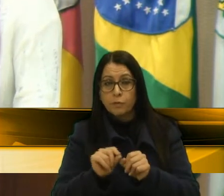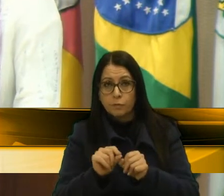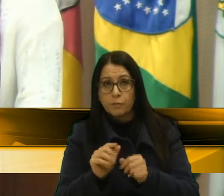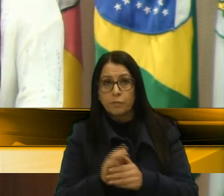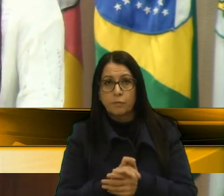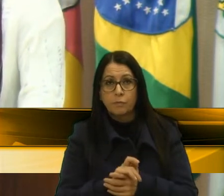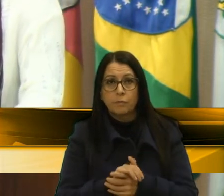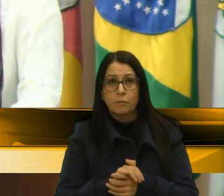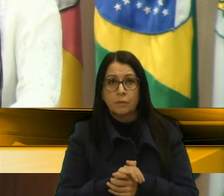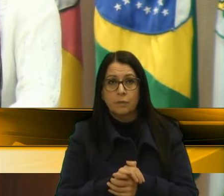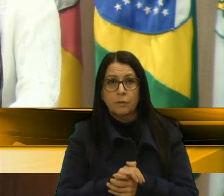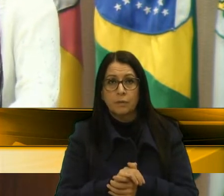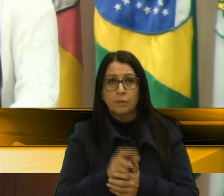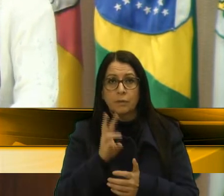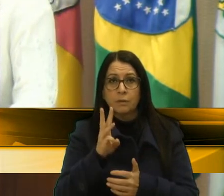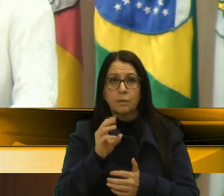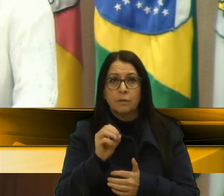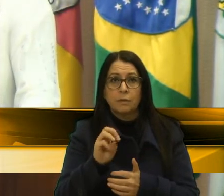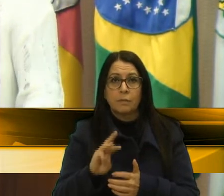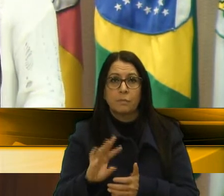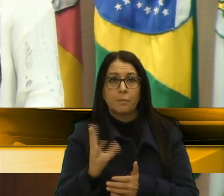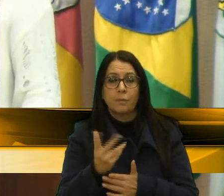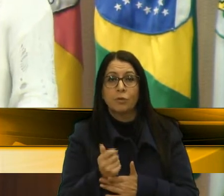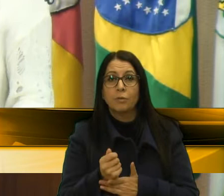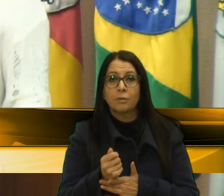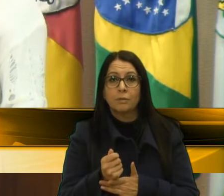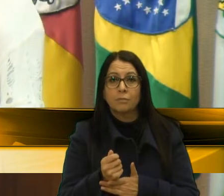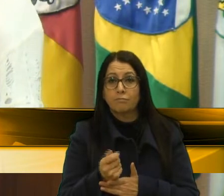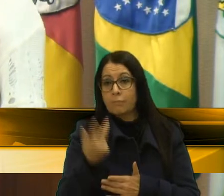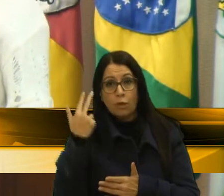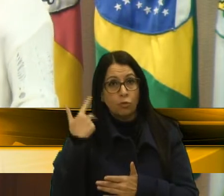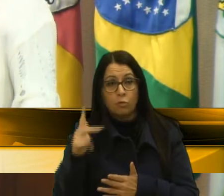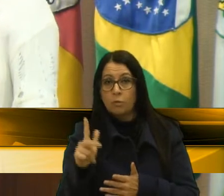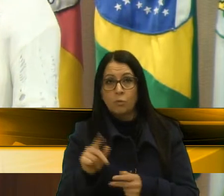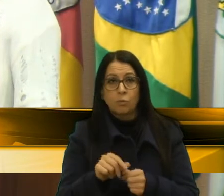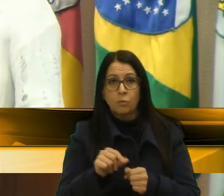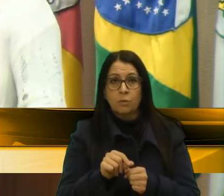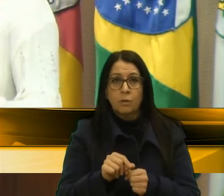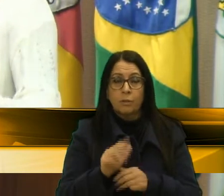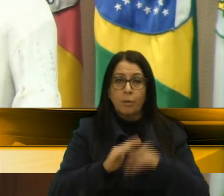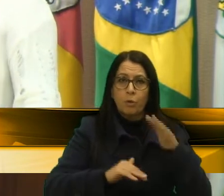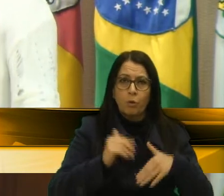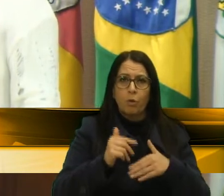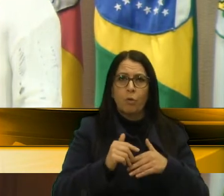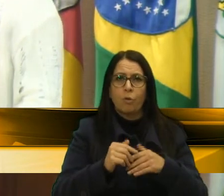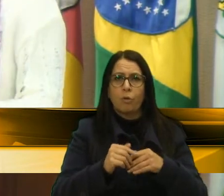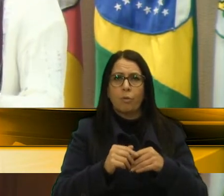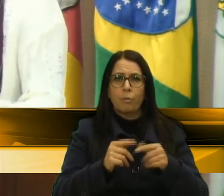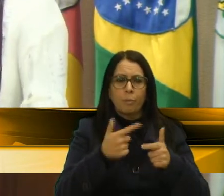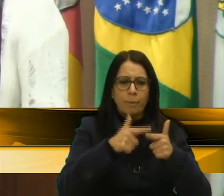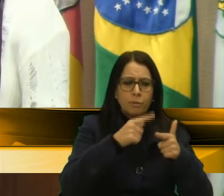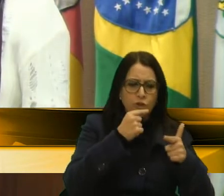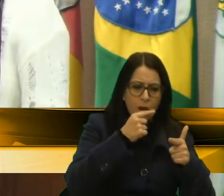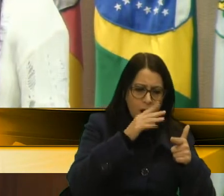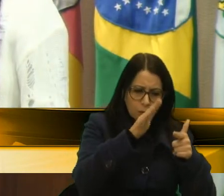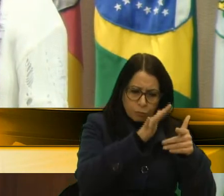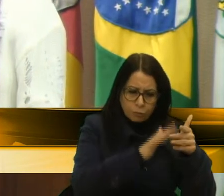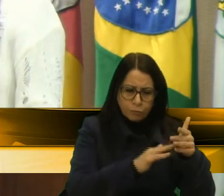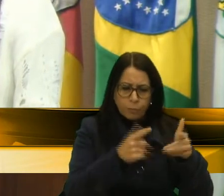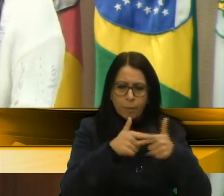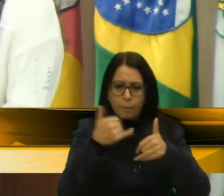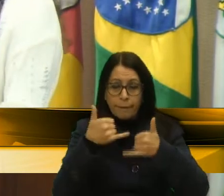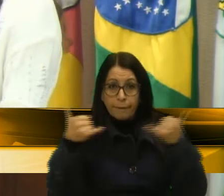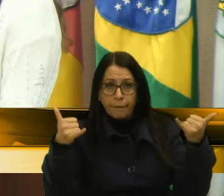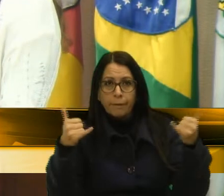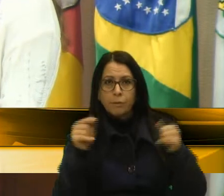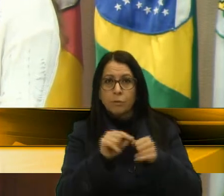realizado, foi para 30 milhões. Ou seja, é natural que quando a gente tem uma obra, uma infiltração, um problema elétrico,